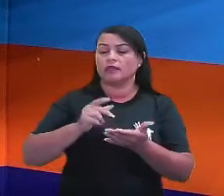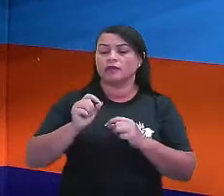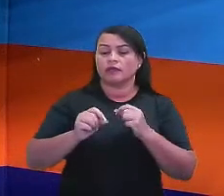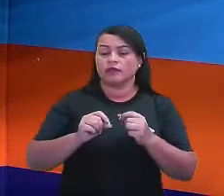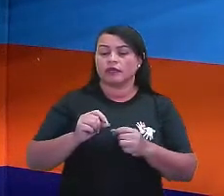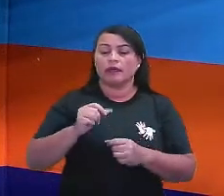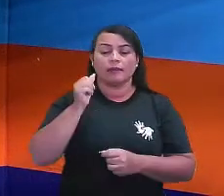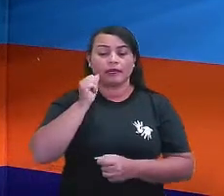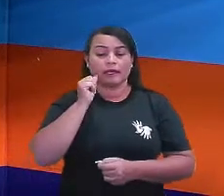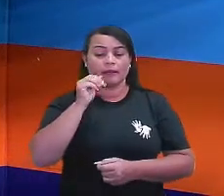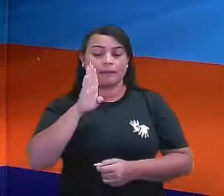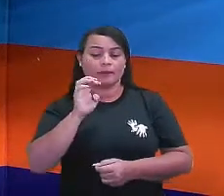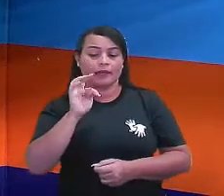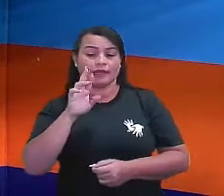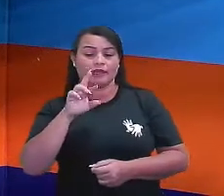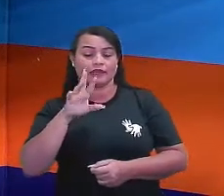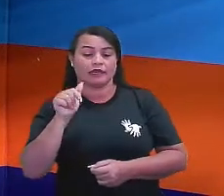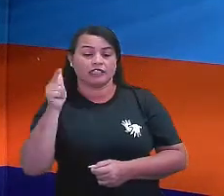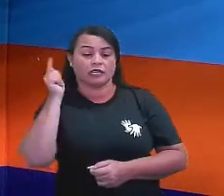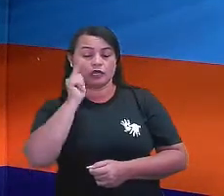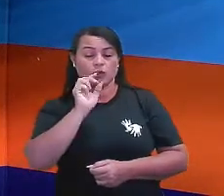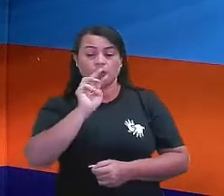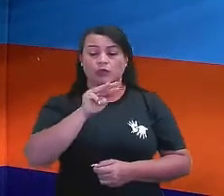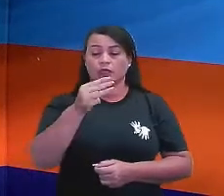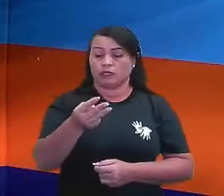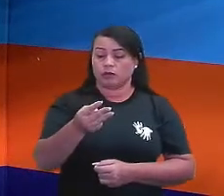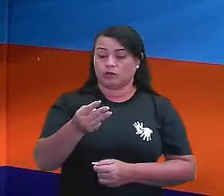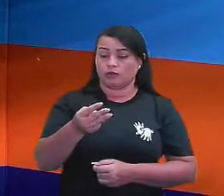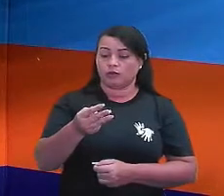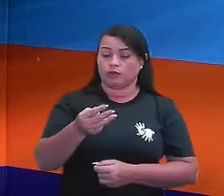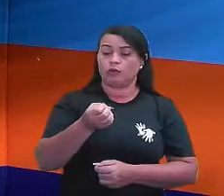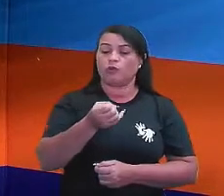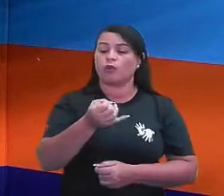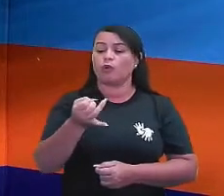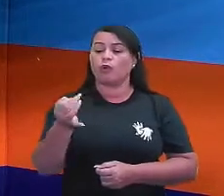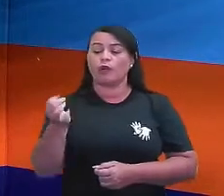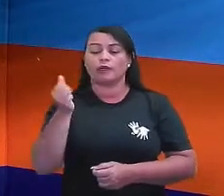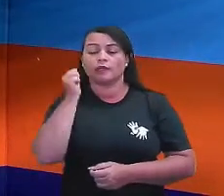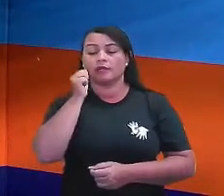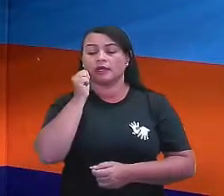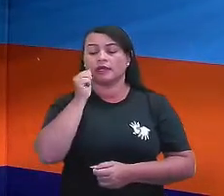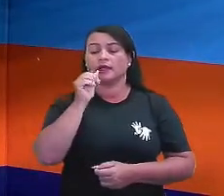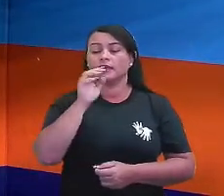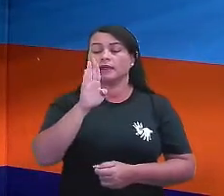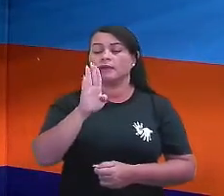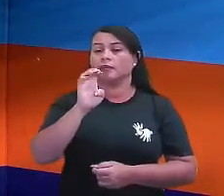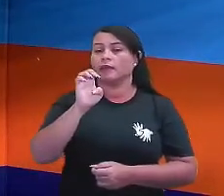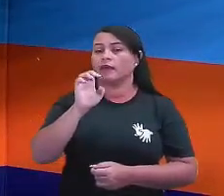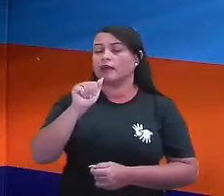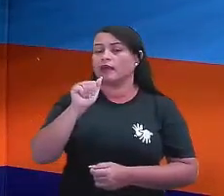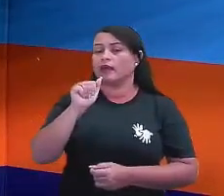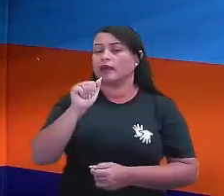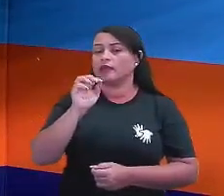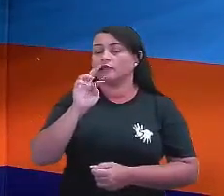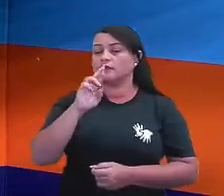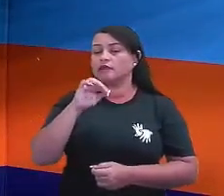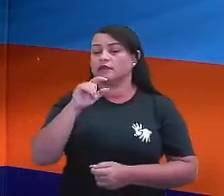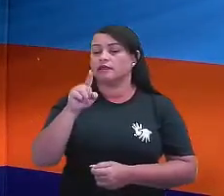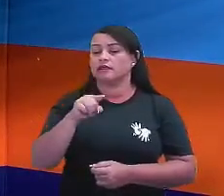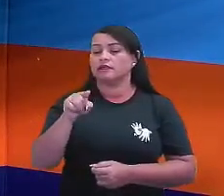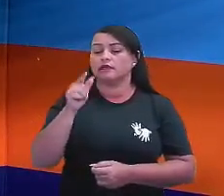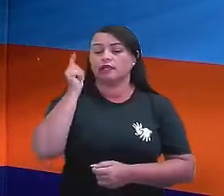Primeiro, eu preciso lembrar o que é uma dezena. Lembra? Falei no comecinho. Mas a gente relembra.